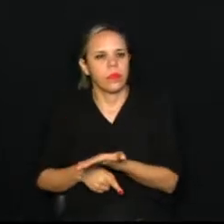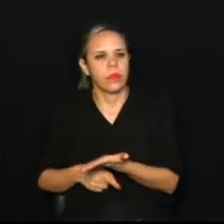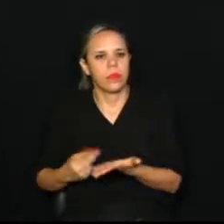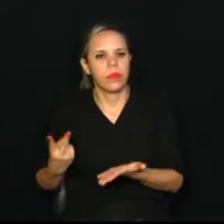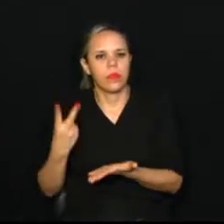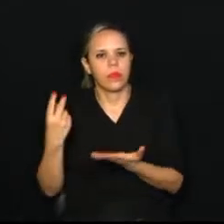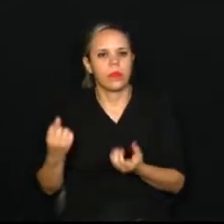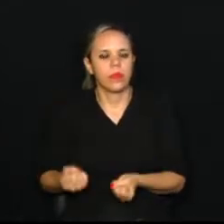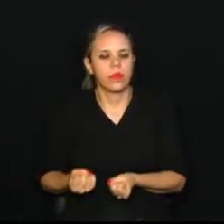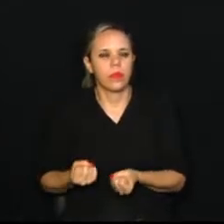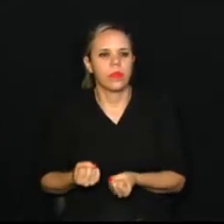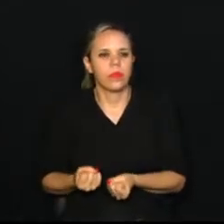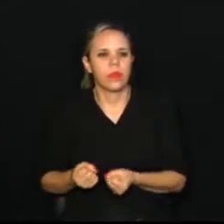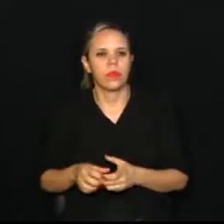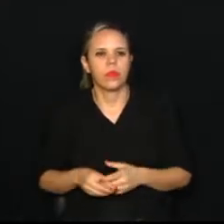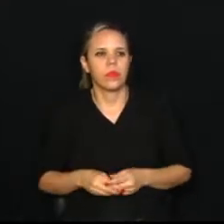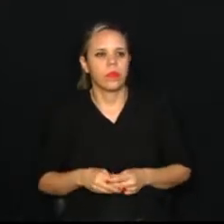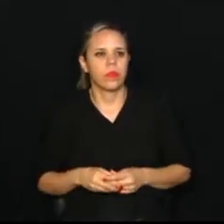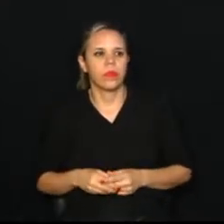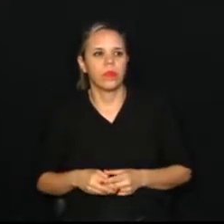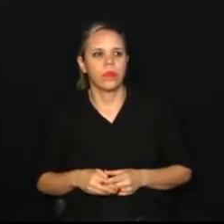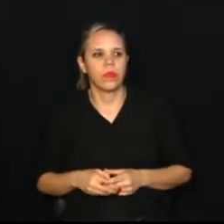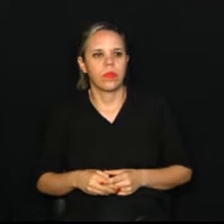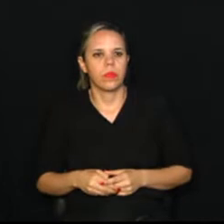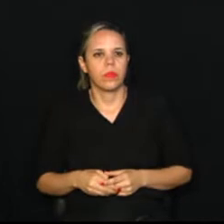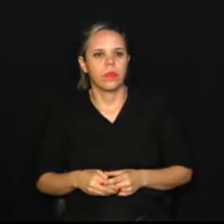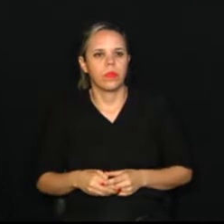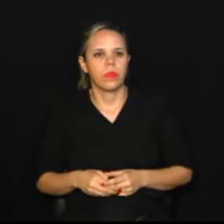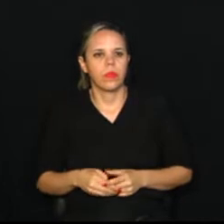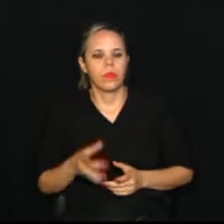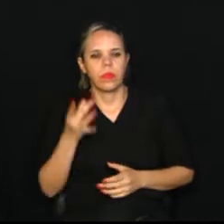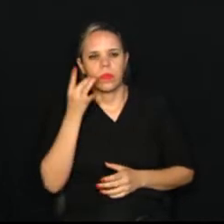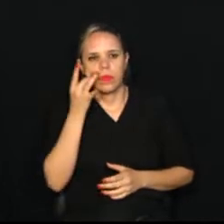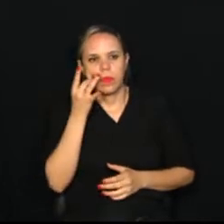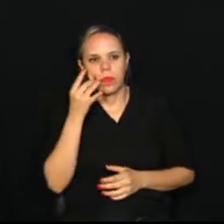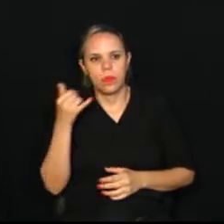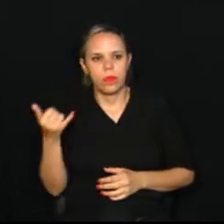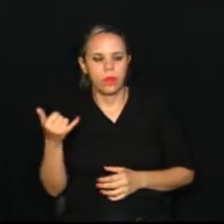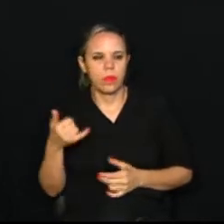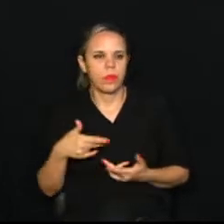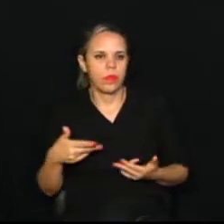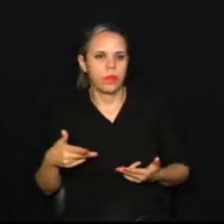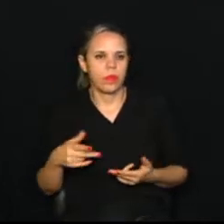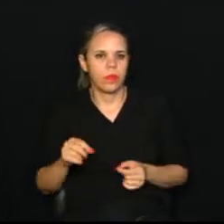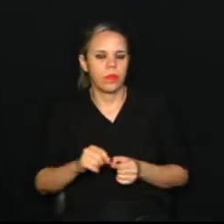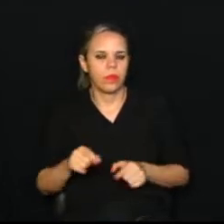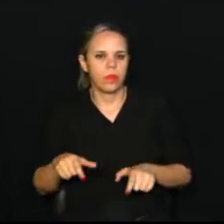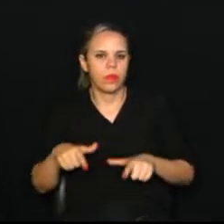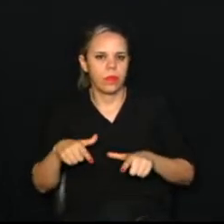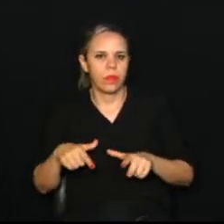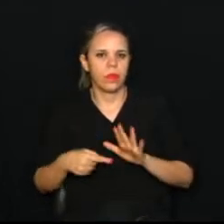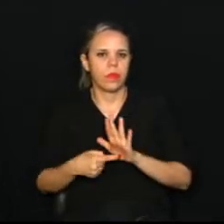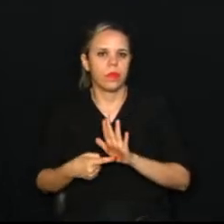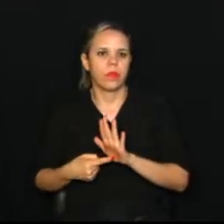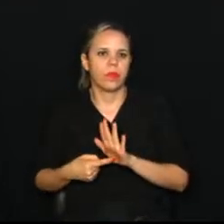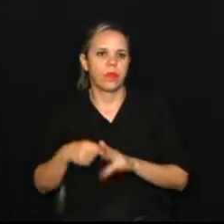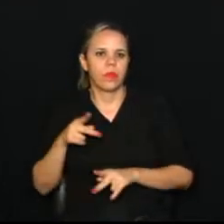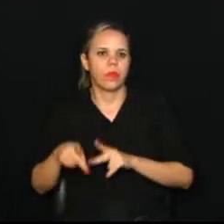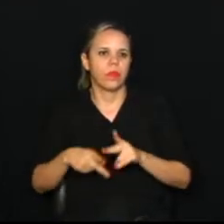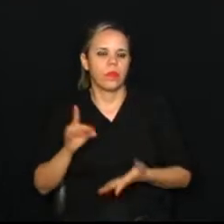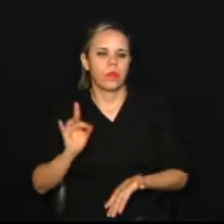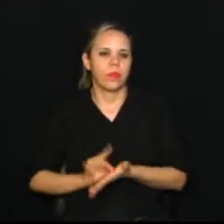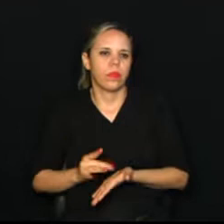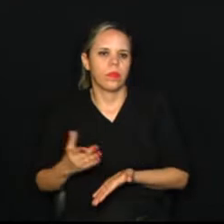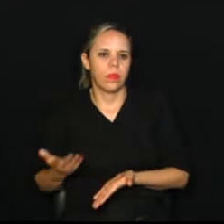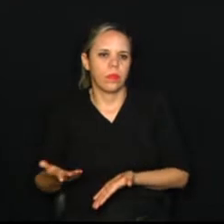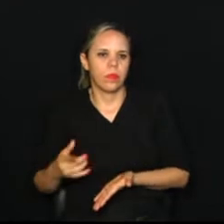válida e de alguma forma presente num celular, onde esse certificado vai mostrar que a pessoa efetivamente